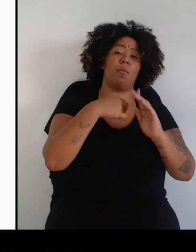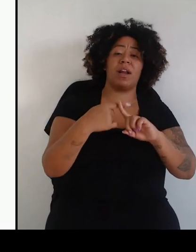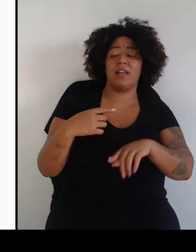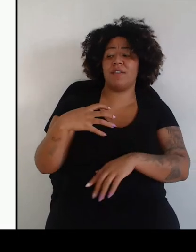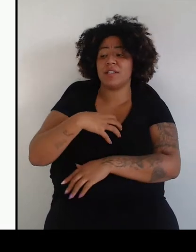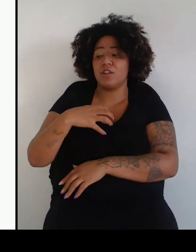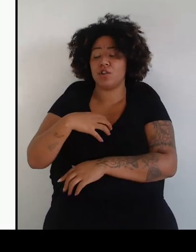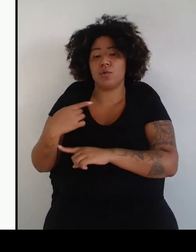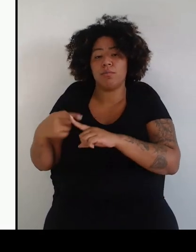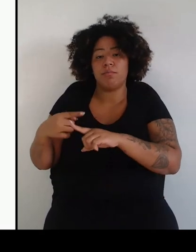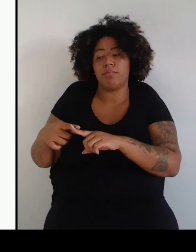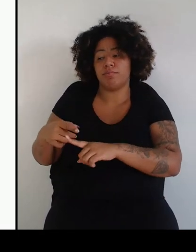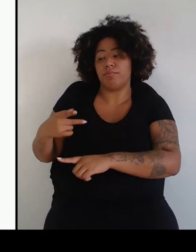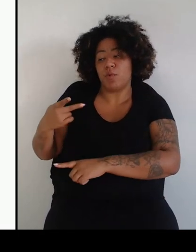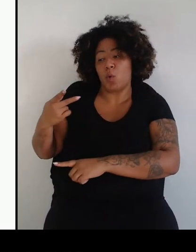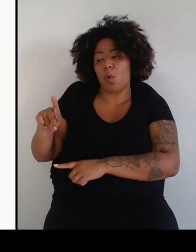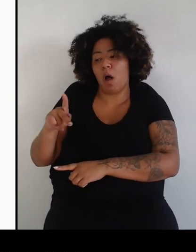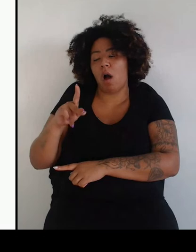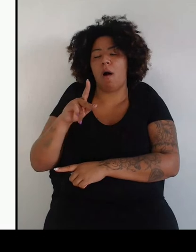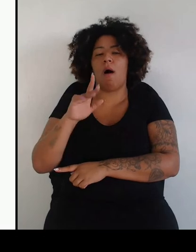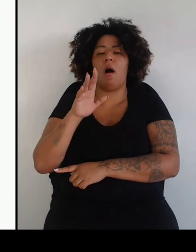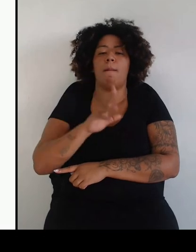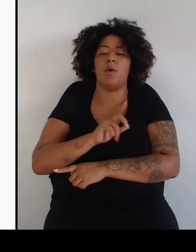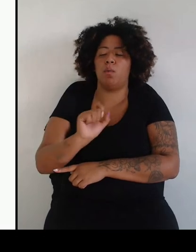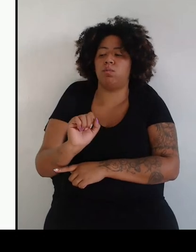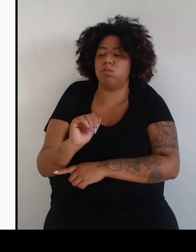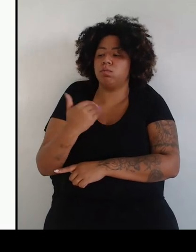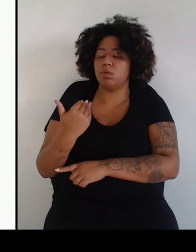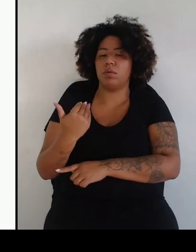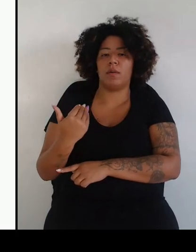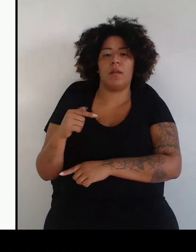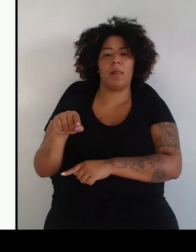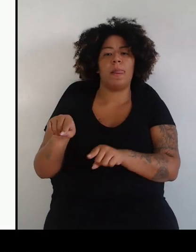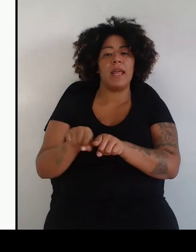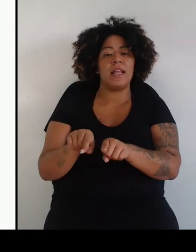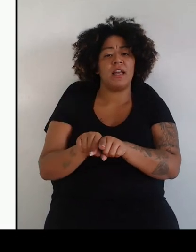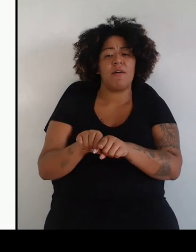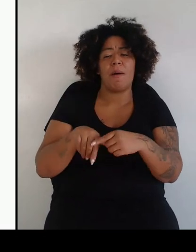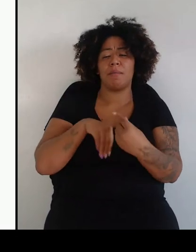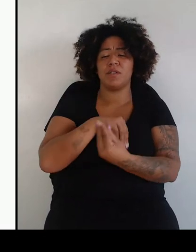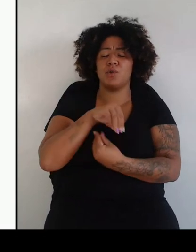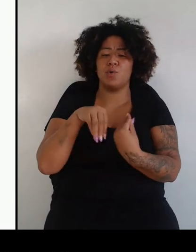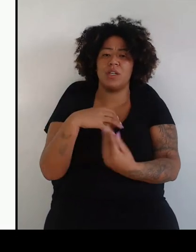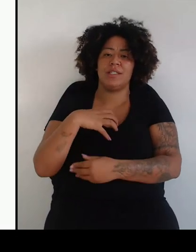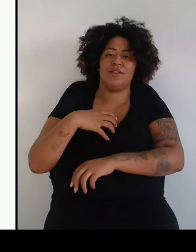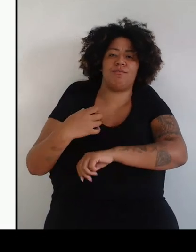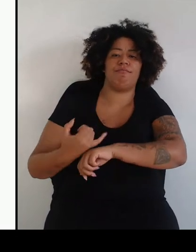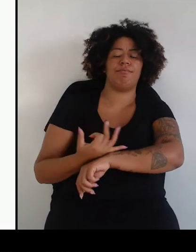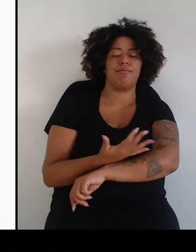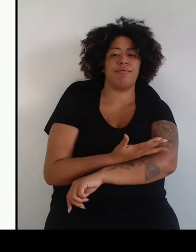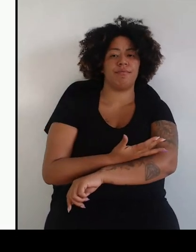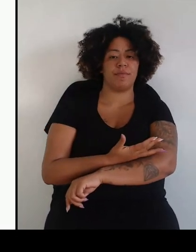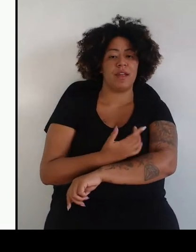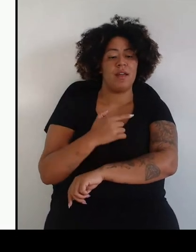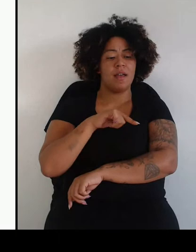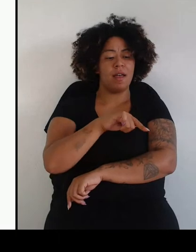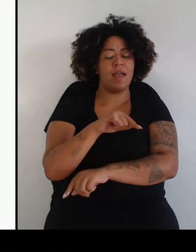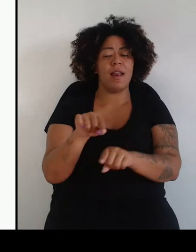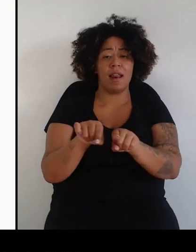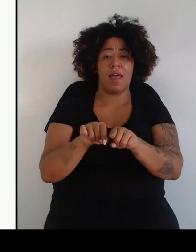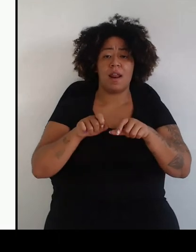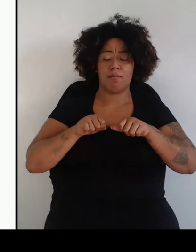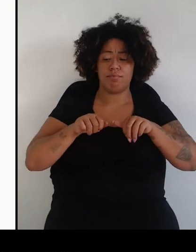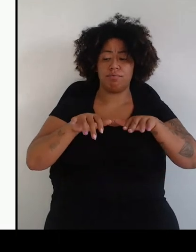como uma forma de Catarse dos Sentimentos de Baker ele era conhecido pelo